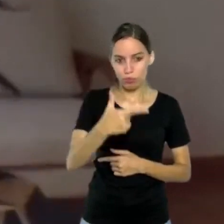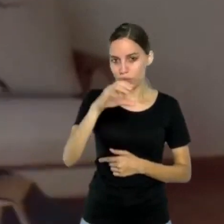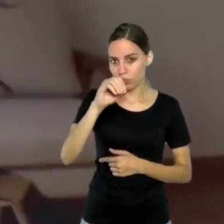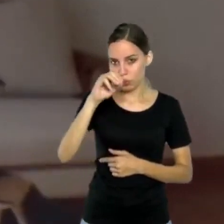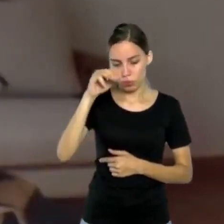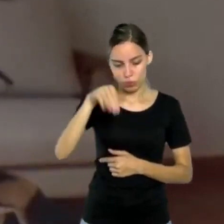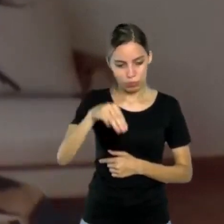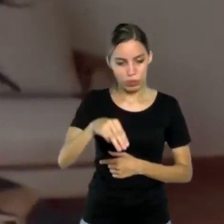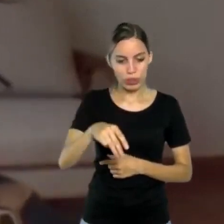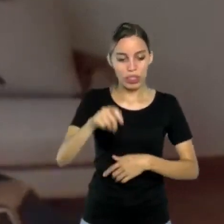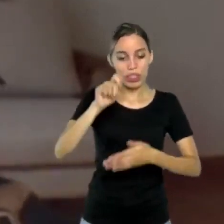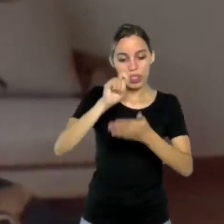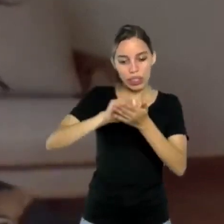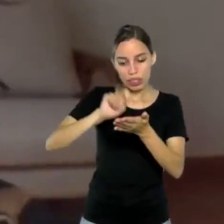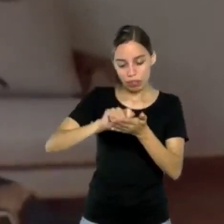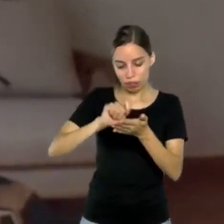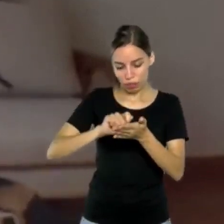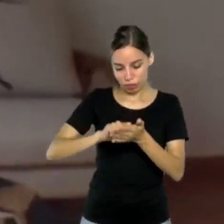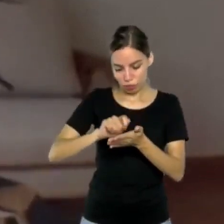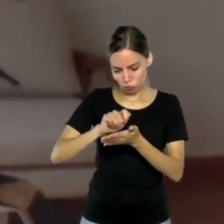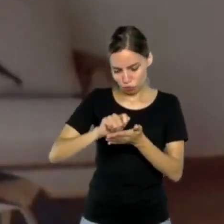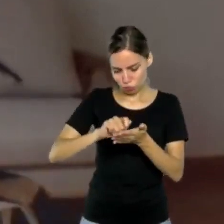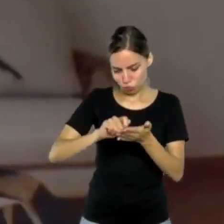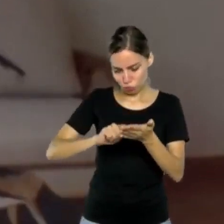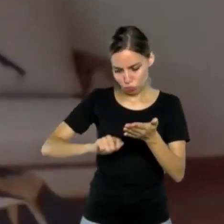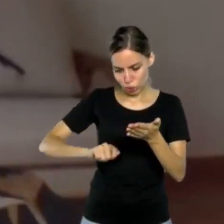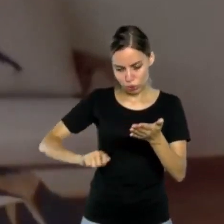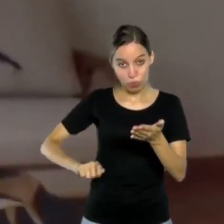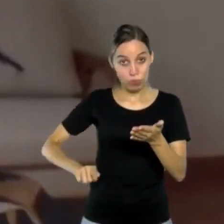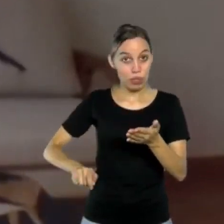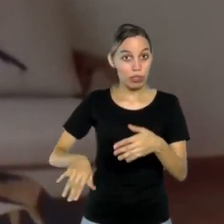quase pronto, assim, já desse primeiro esforço.